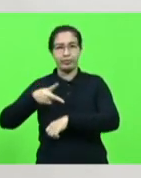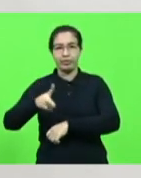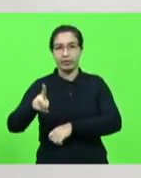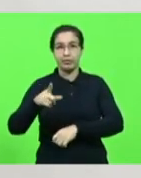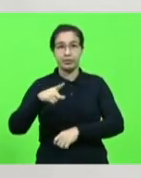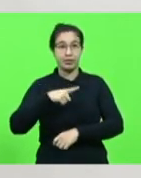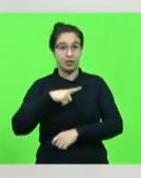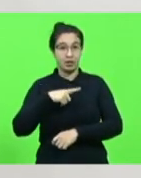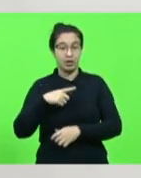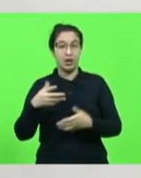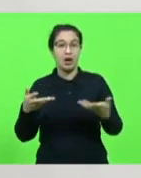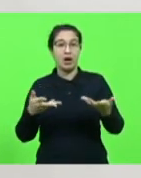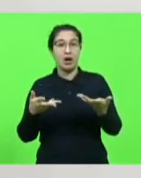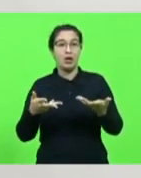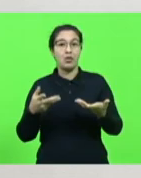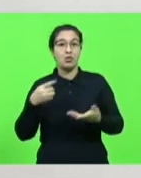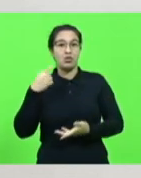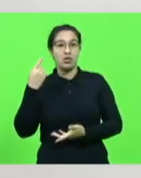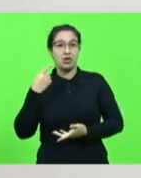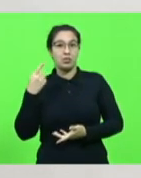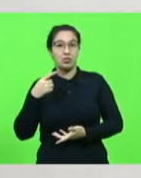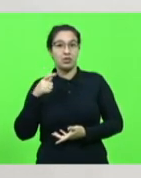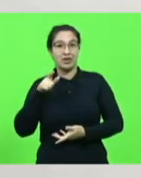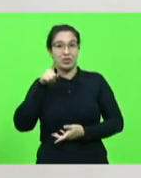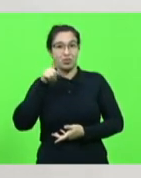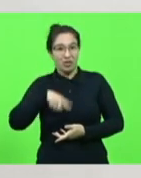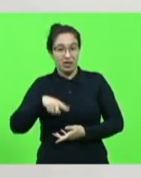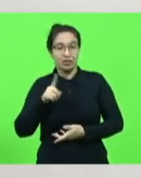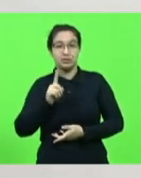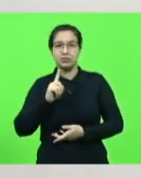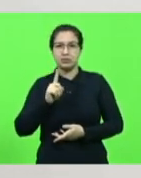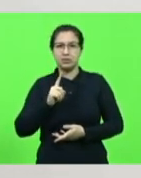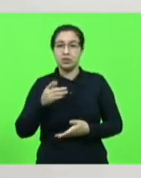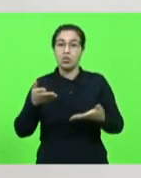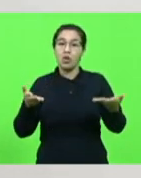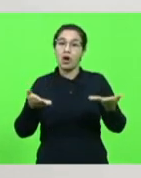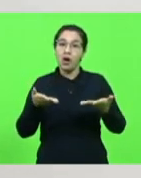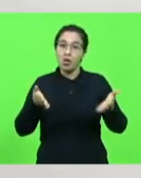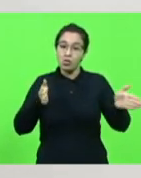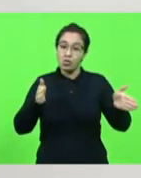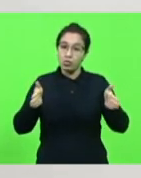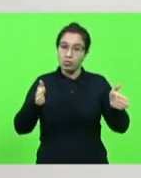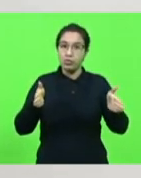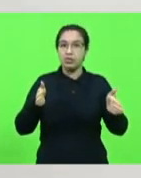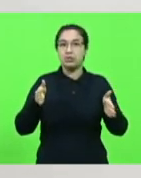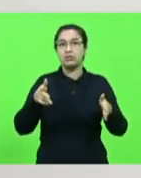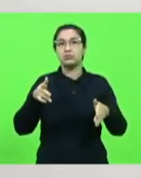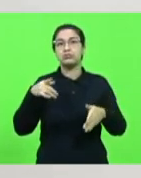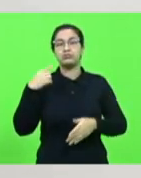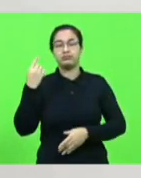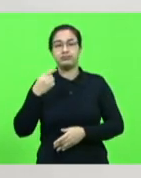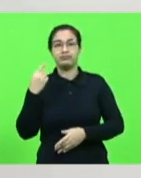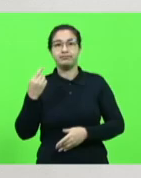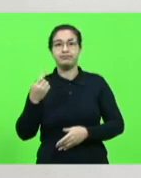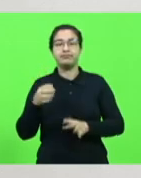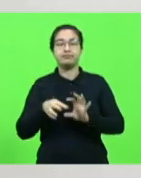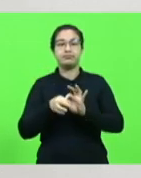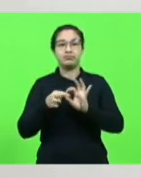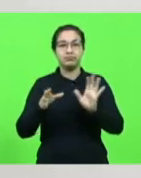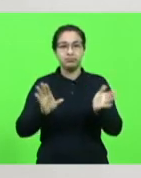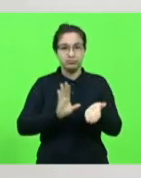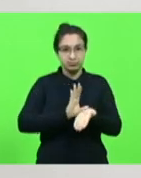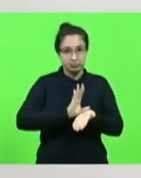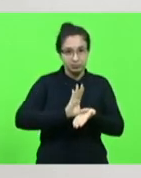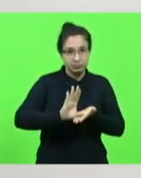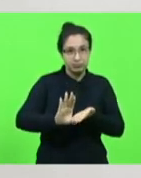estou deputado, mas esse legado vai ficar para vocês. Foi assinado o convênio, liberando a verba, não só para aquela